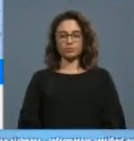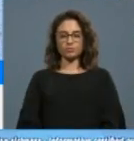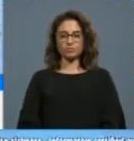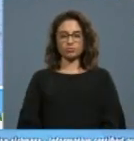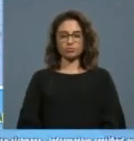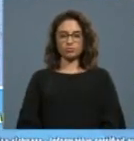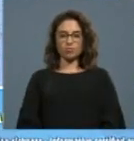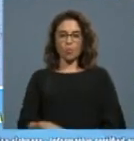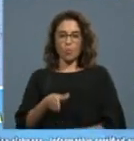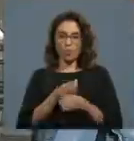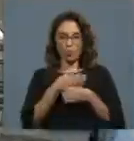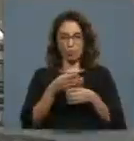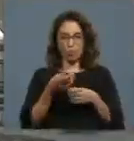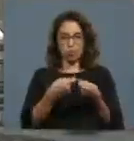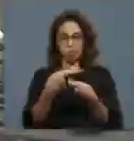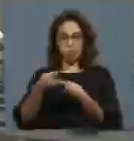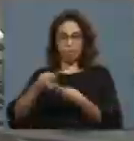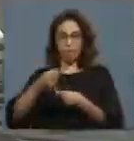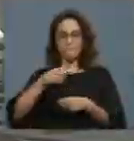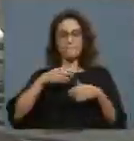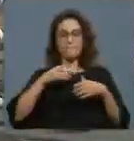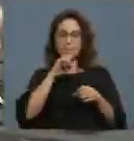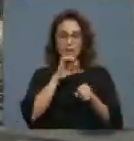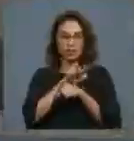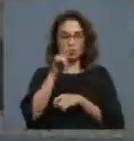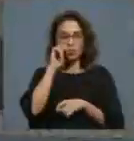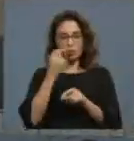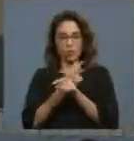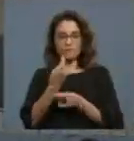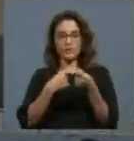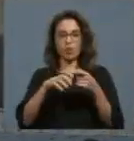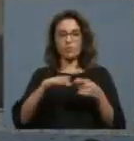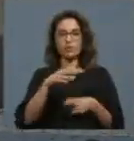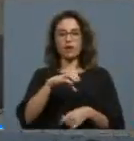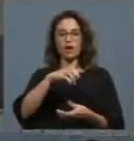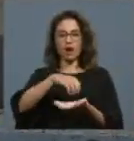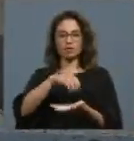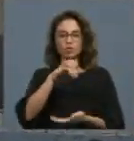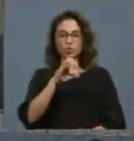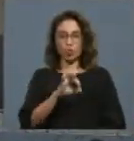quiosques das marítimo-turísticas vão vender os bilhetes no Cais 8. As obras da